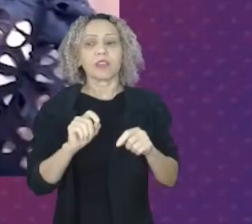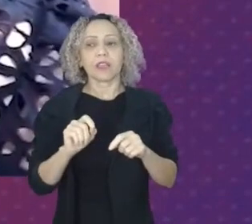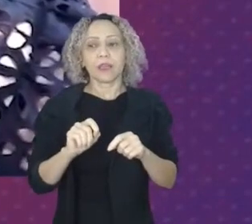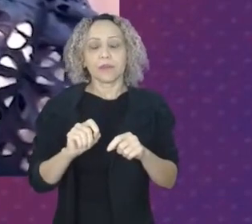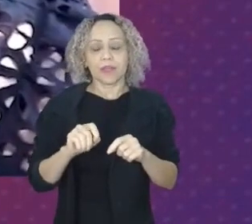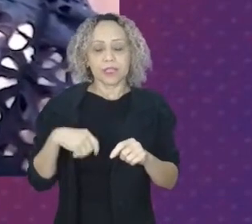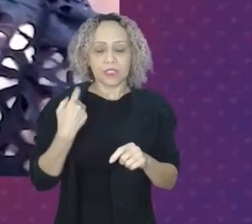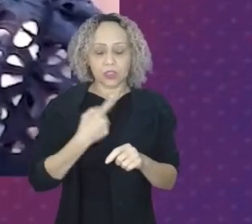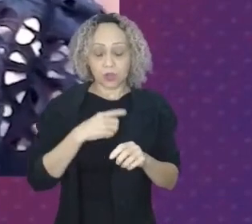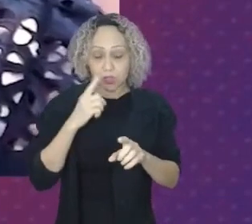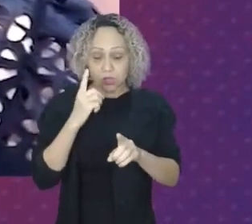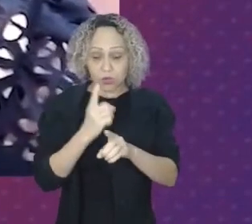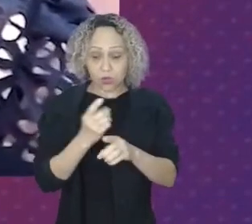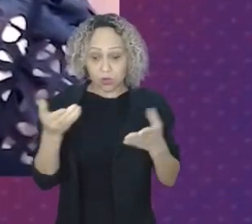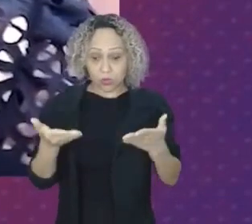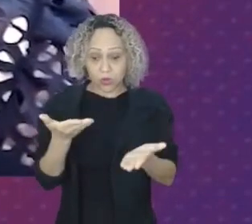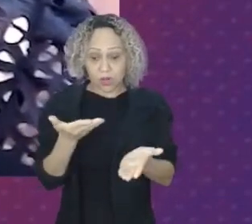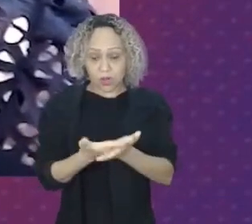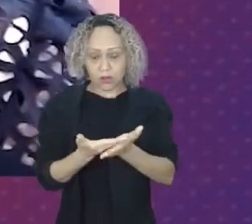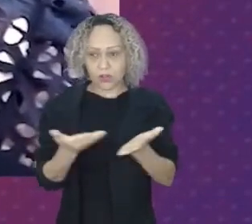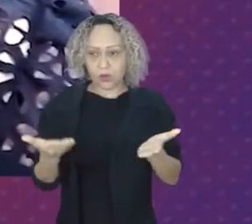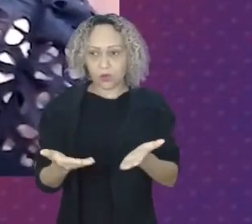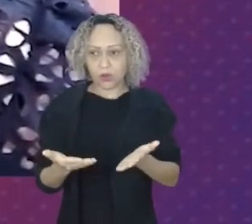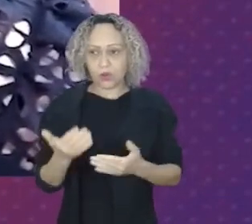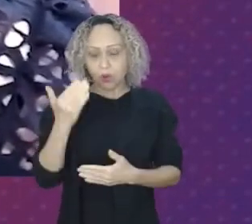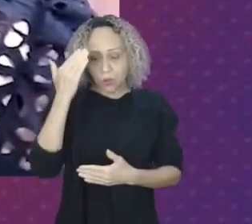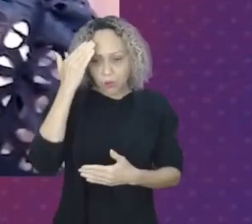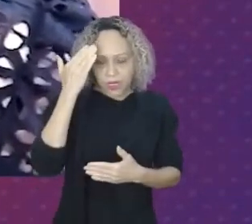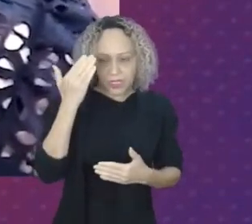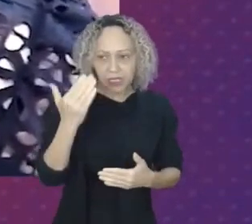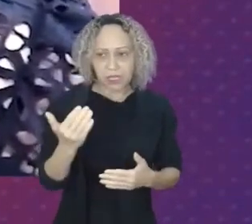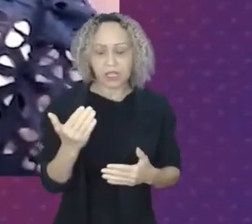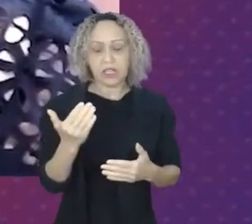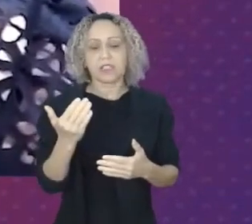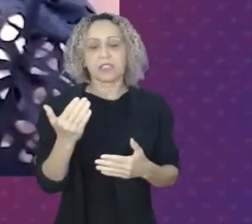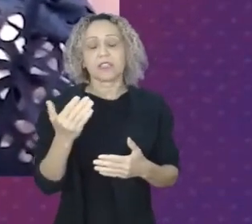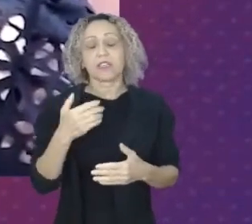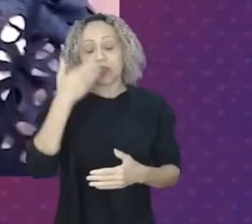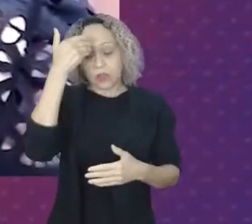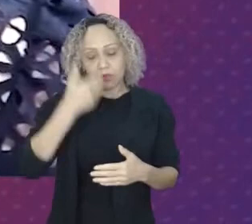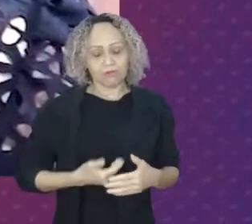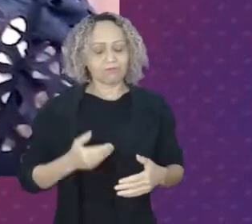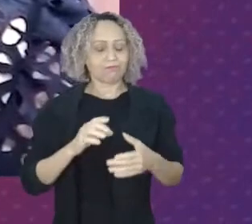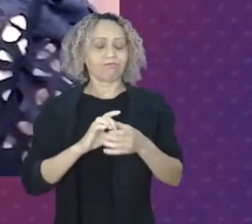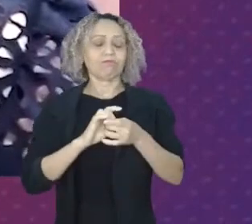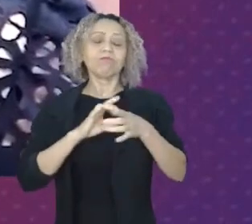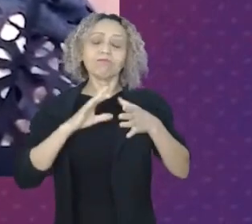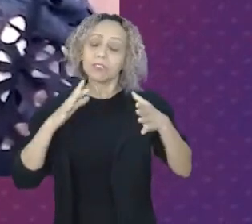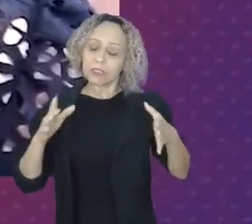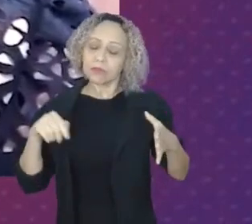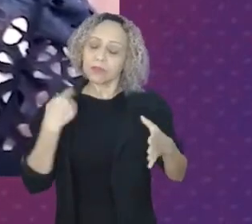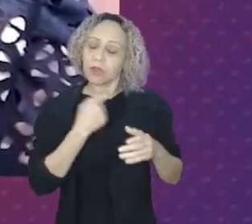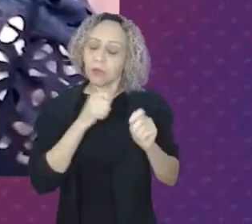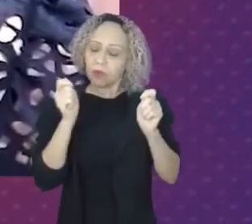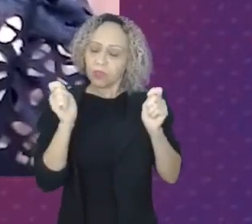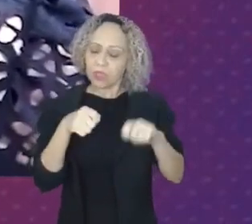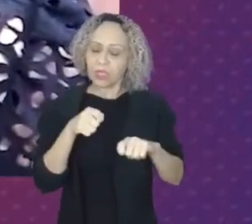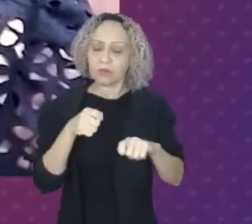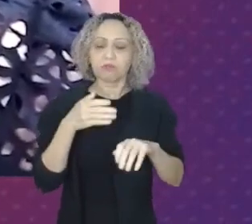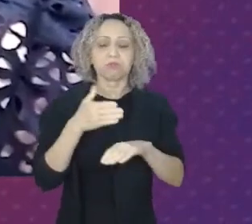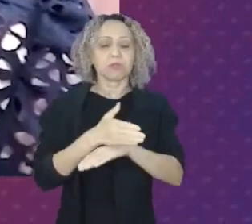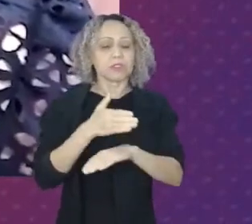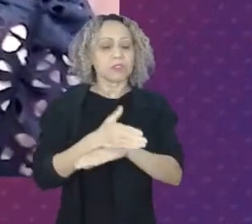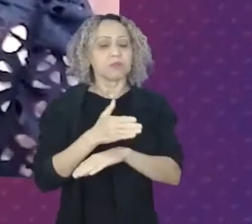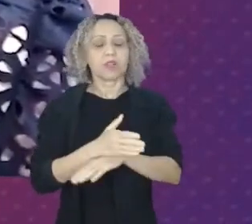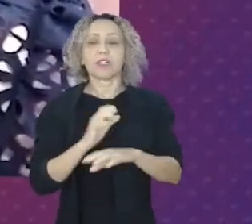nosso encontro de hoje, me colocando inteiramente à disposição para que a gente possa participar de